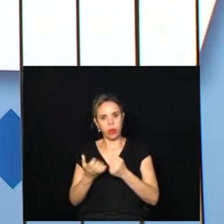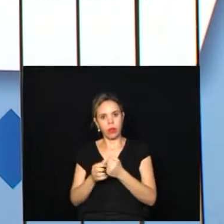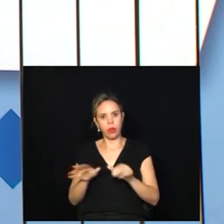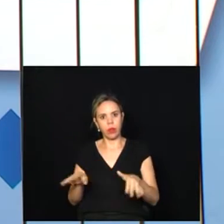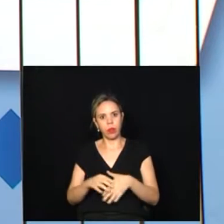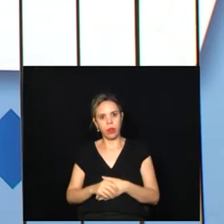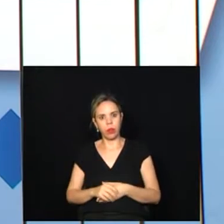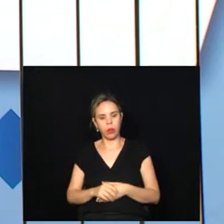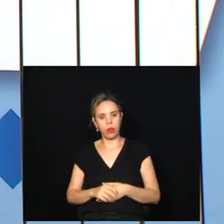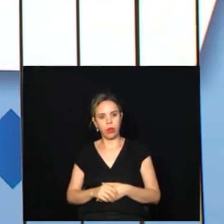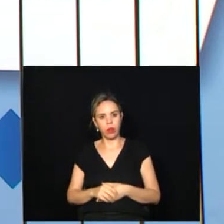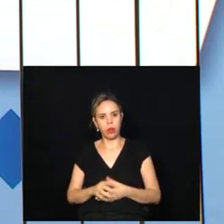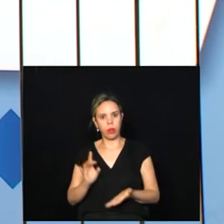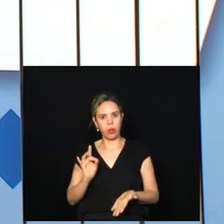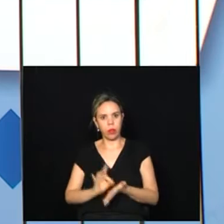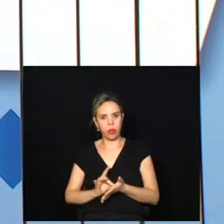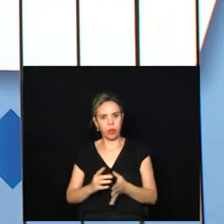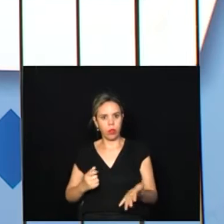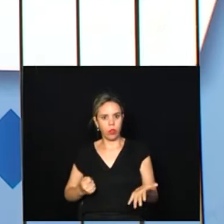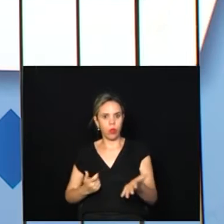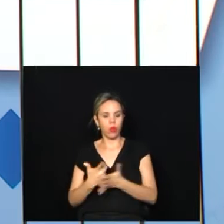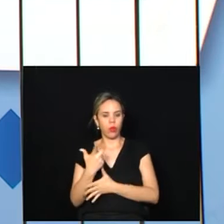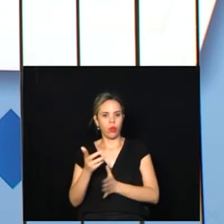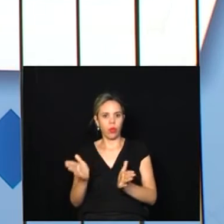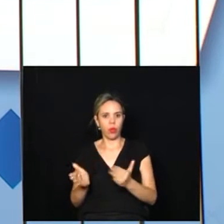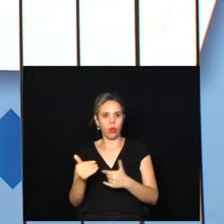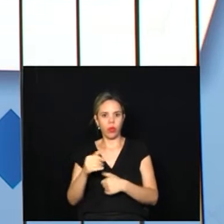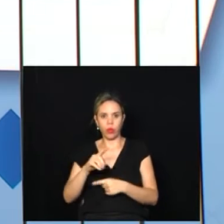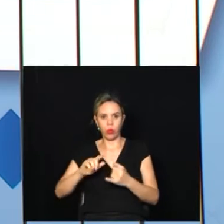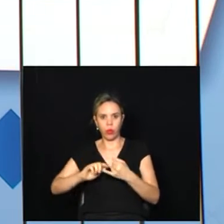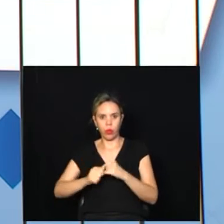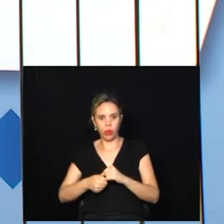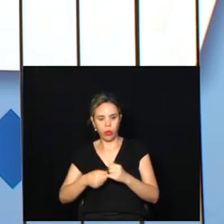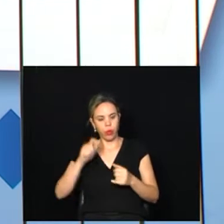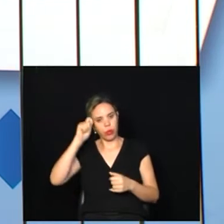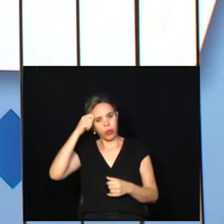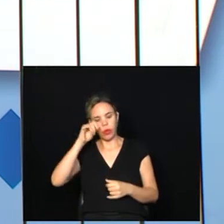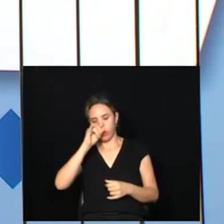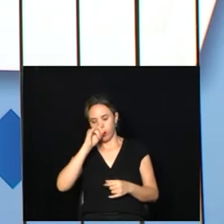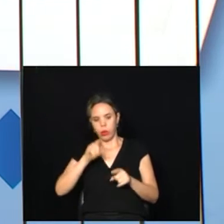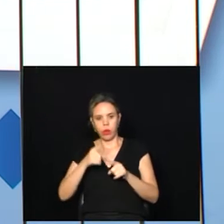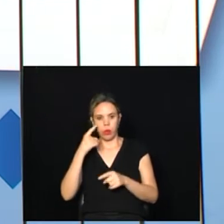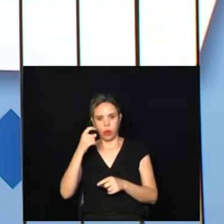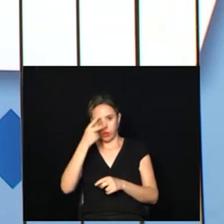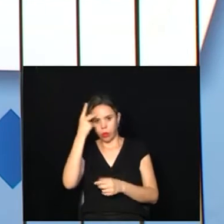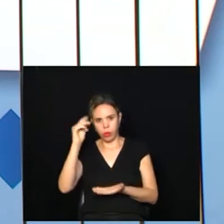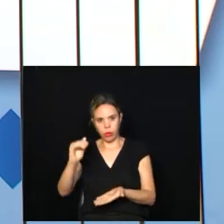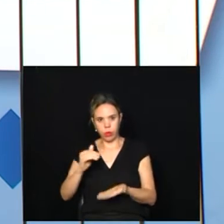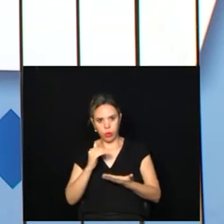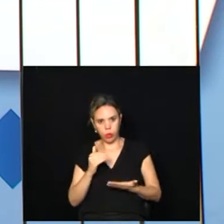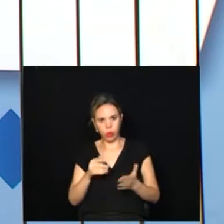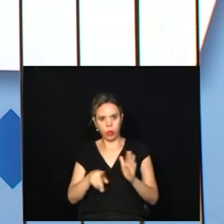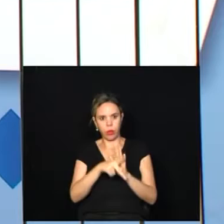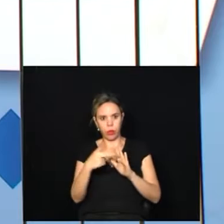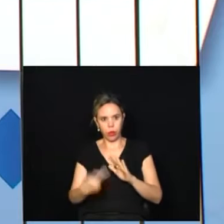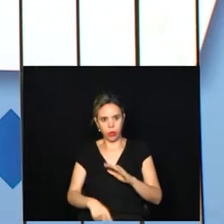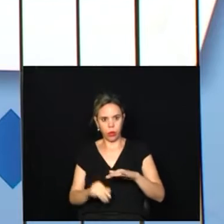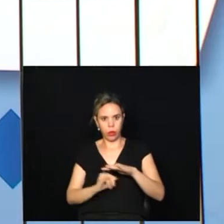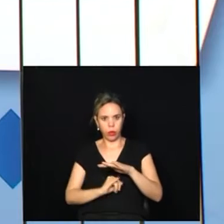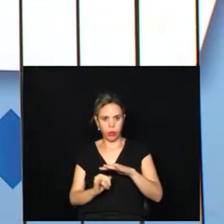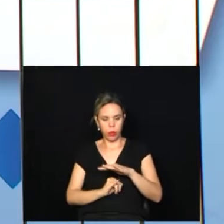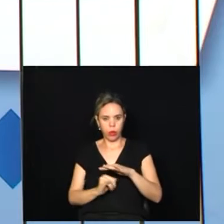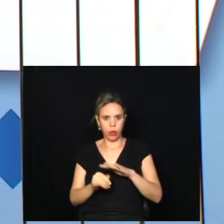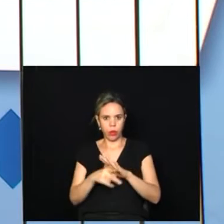pandemia e consiste na compra de um kit feijoada pelos interessados, com a retirada na própria instituição